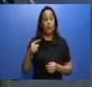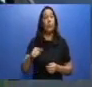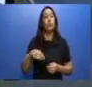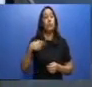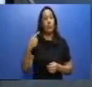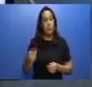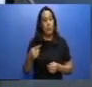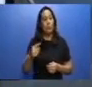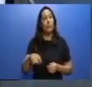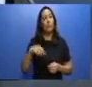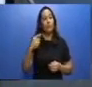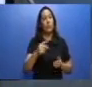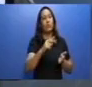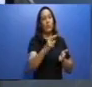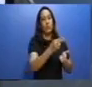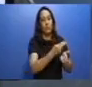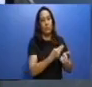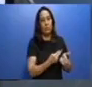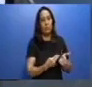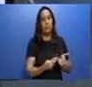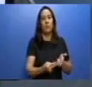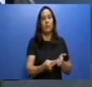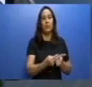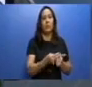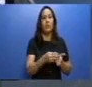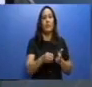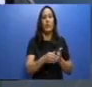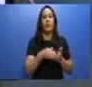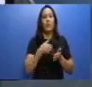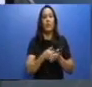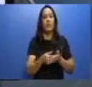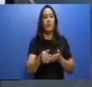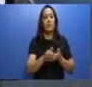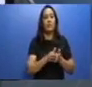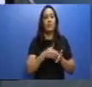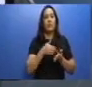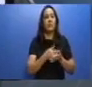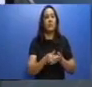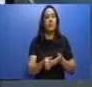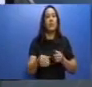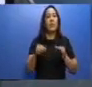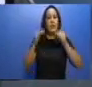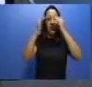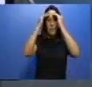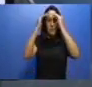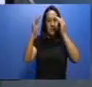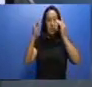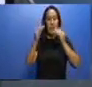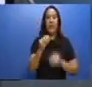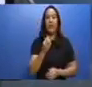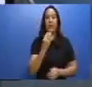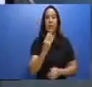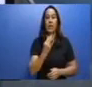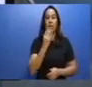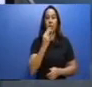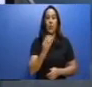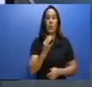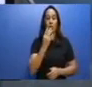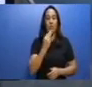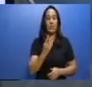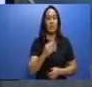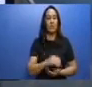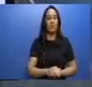5 elementos, então você descobre a cor e vai repetindo. Aqui tem cor e forma, tá vendo? Que